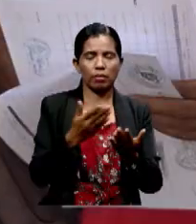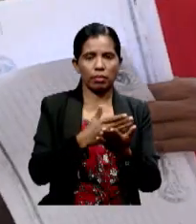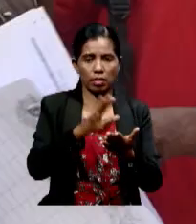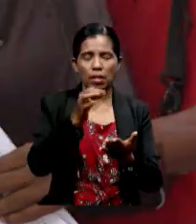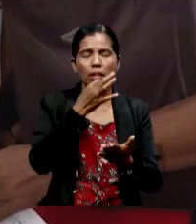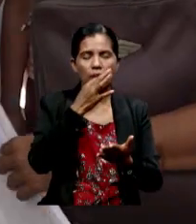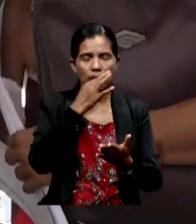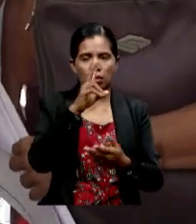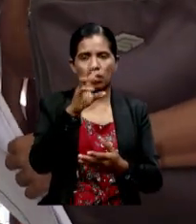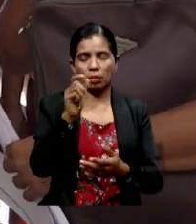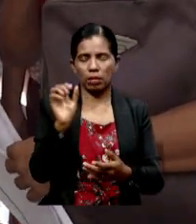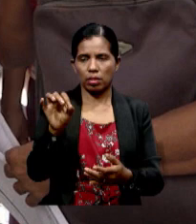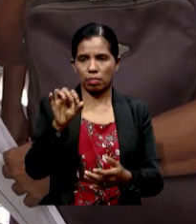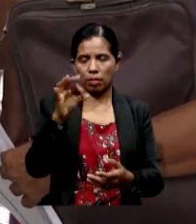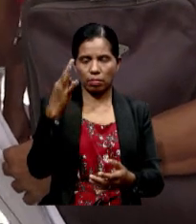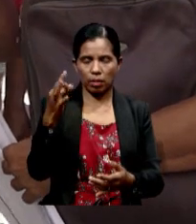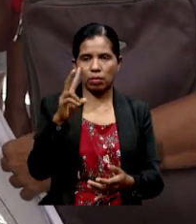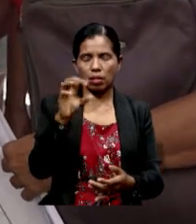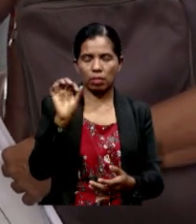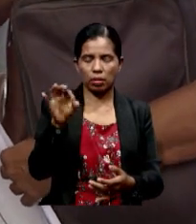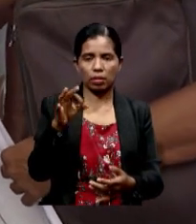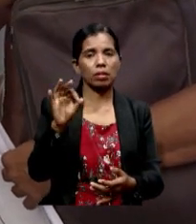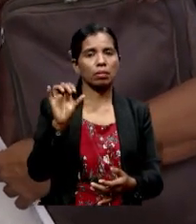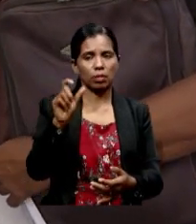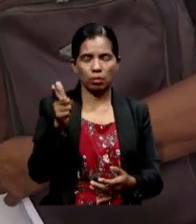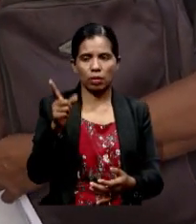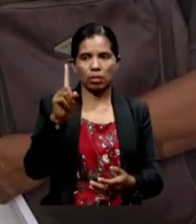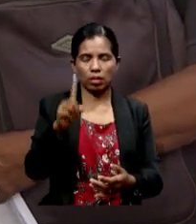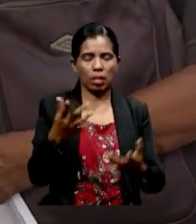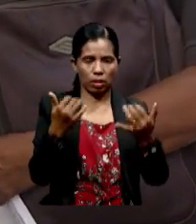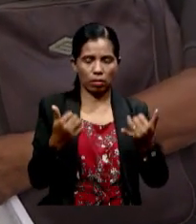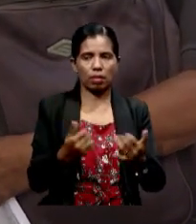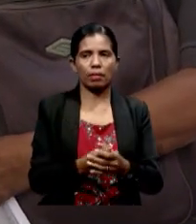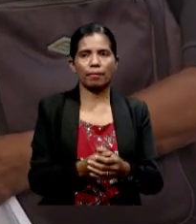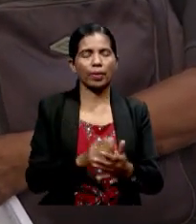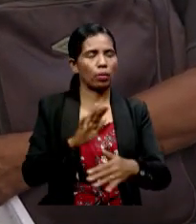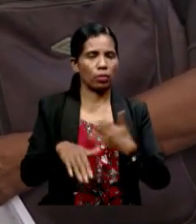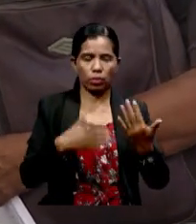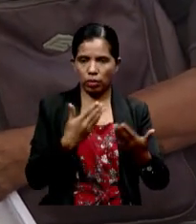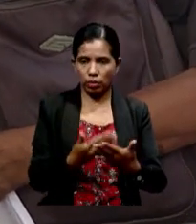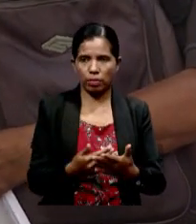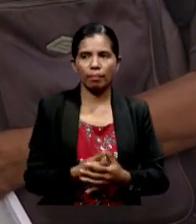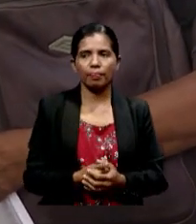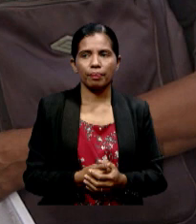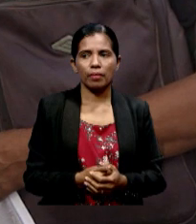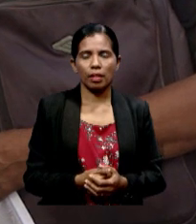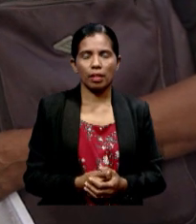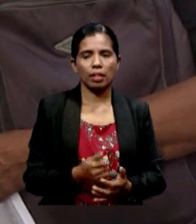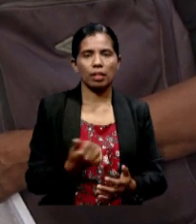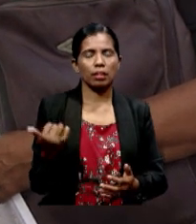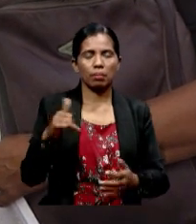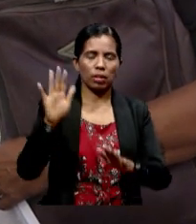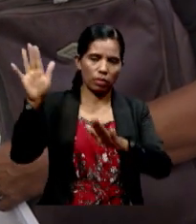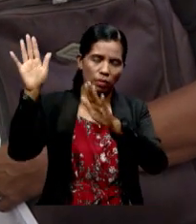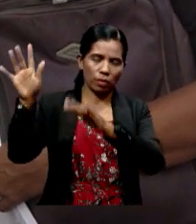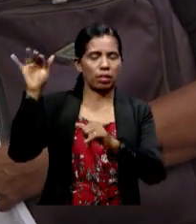ne 2019-2021 ne anulado na. Ne agora na segunda fase era ne geral va hototo. Então sira ne bem que a fo ta